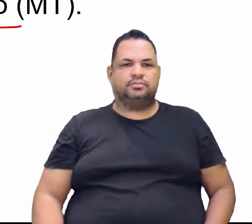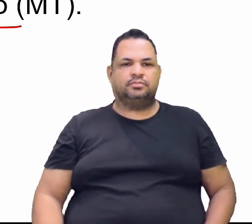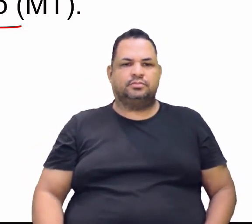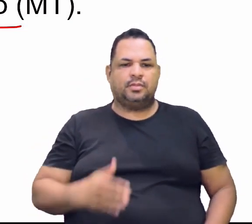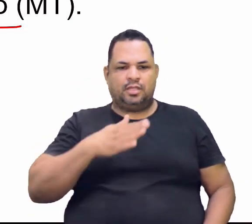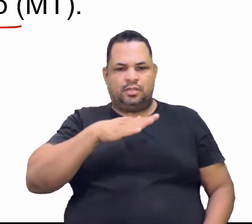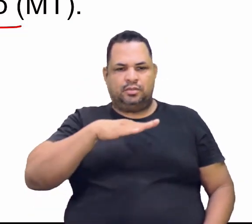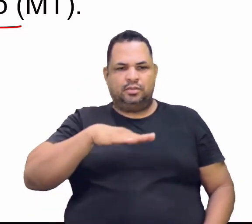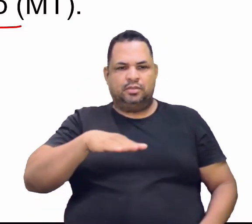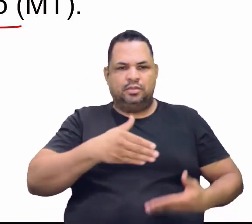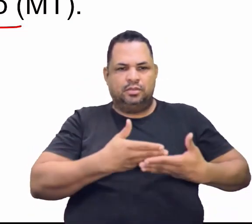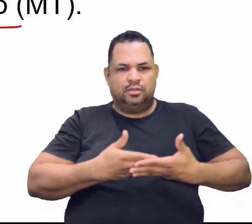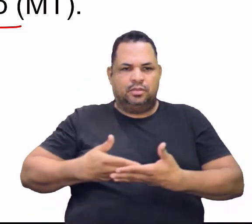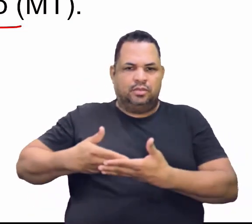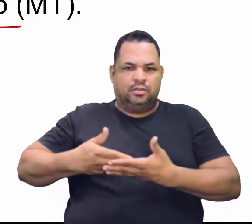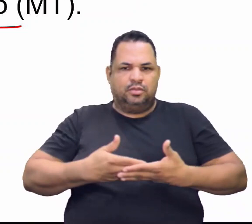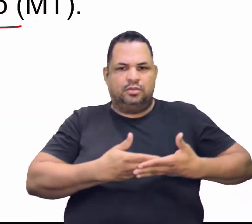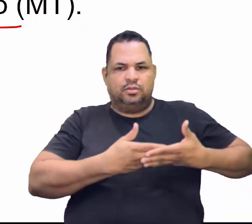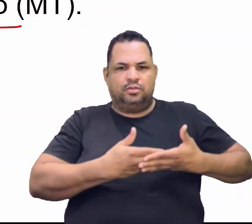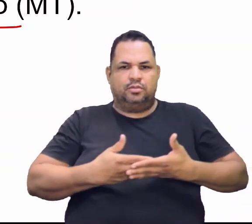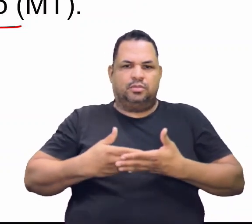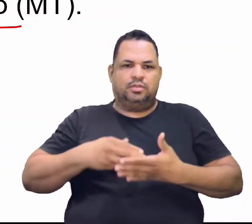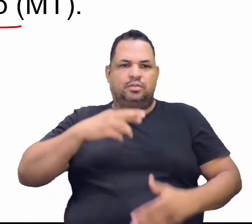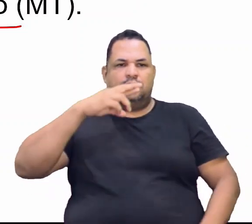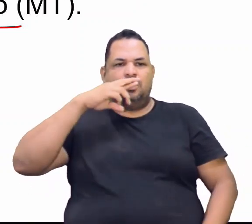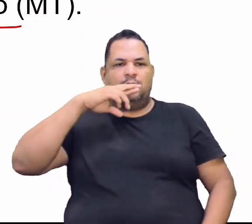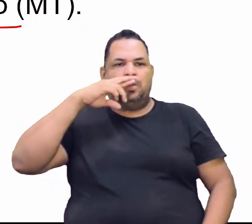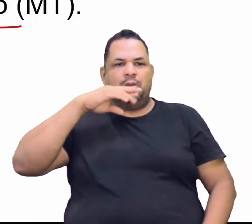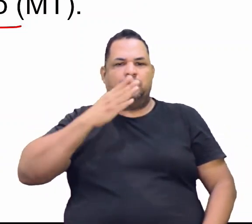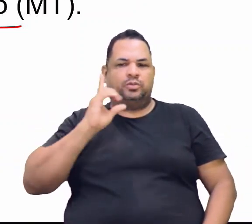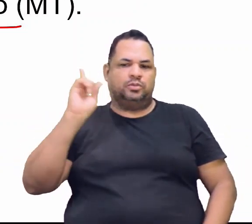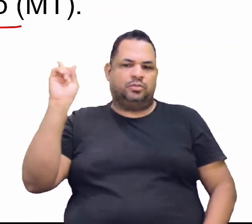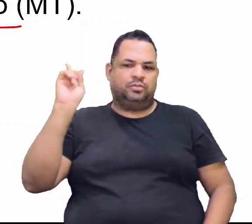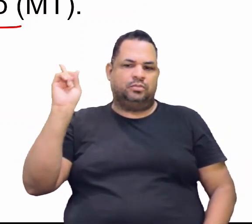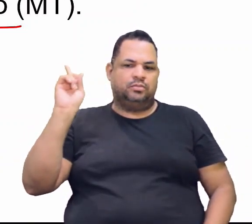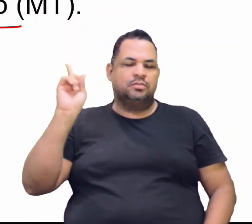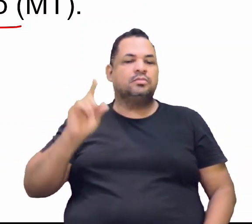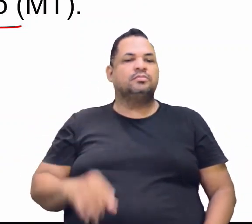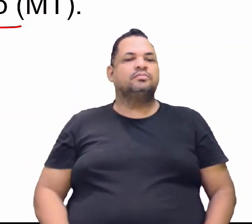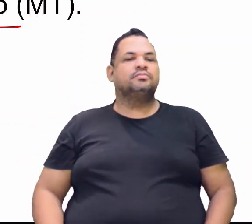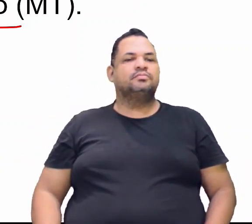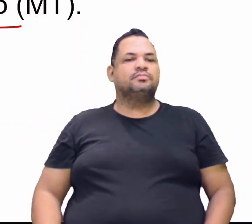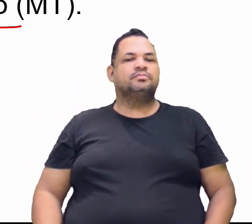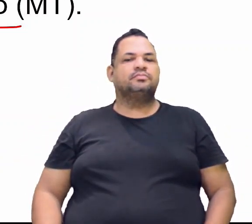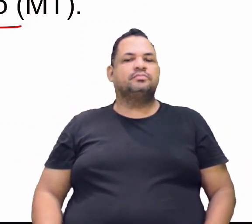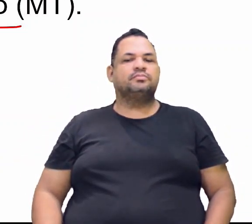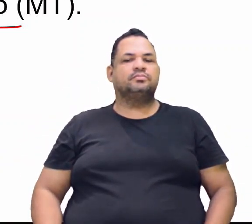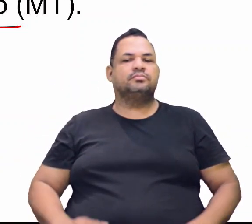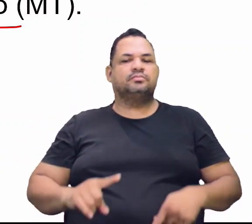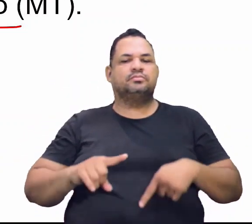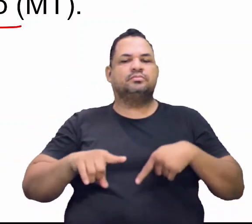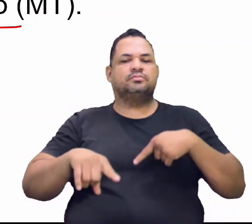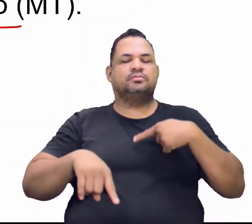Cândido ainda na rede. Quando, em